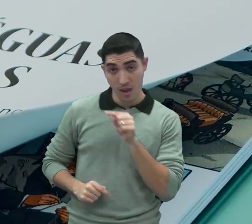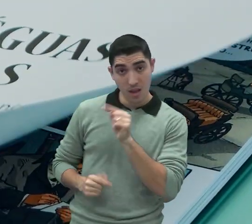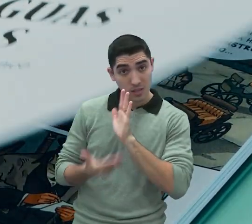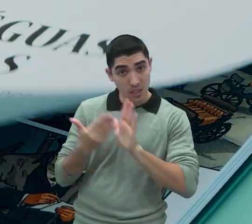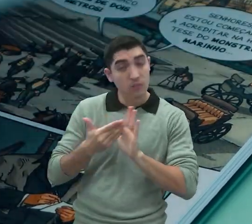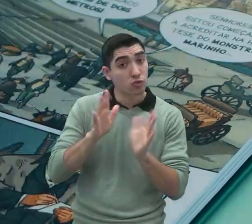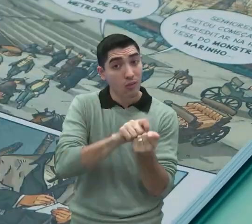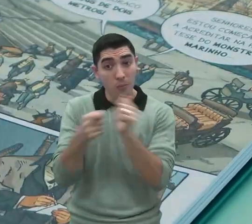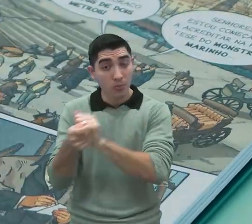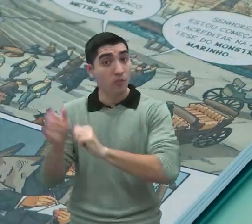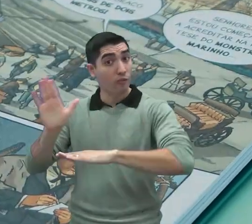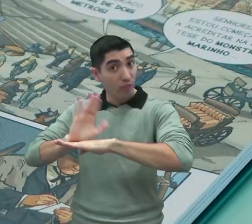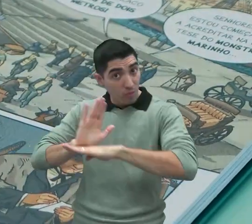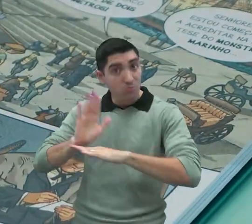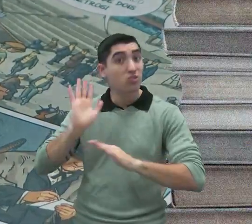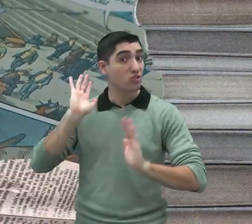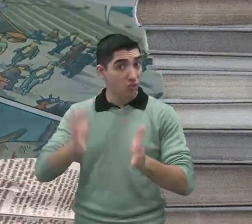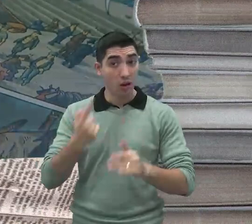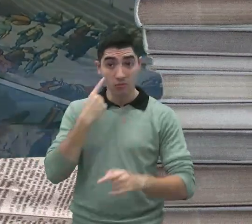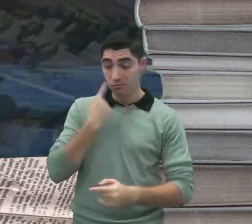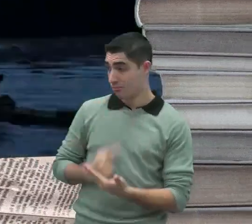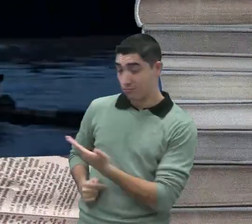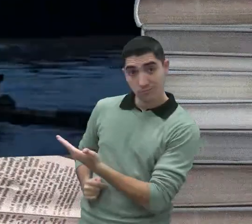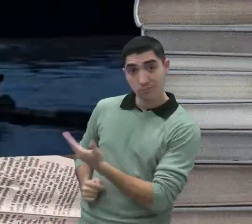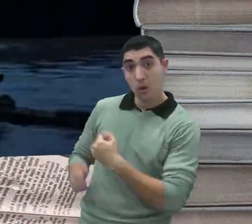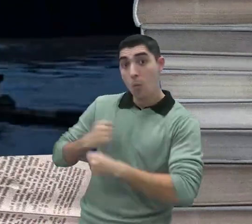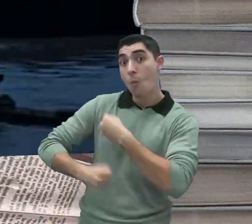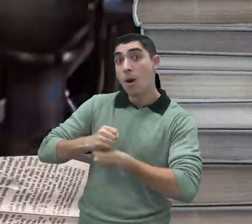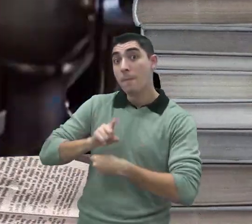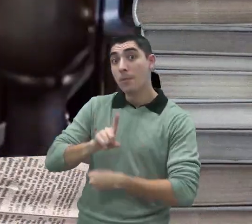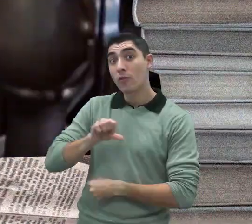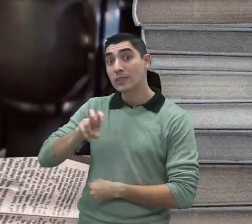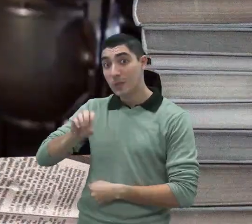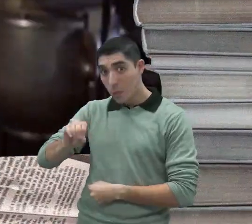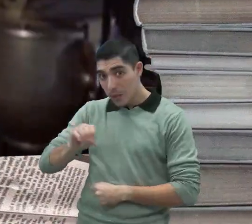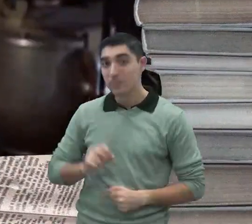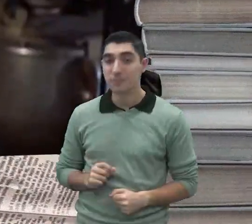para o cinema algumas vezes. Teve filme na década de 50,